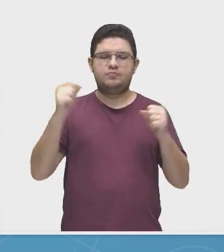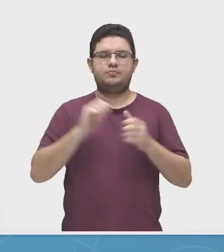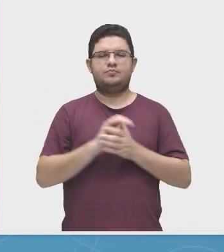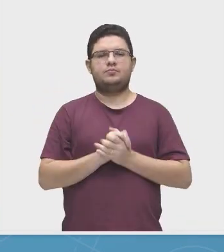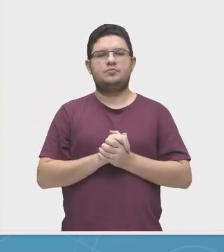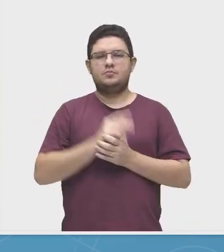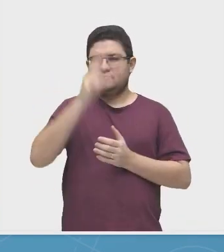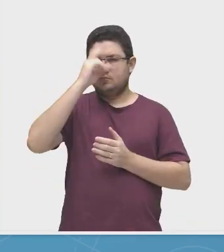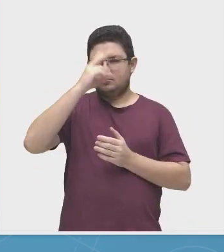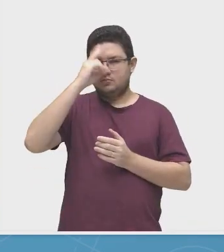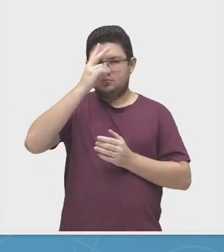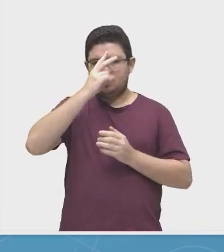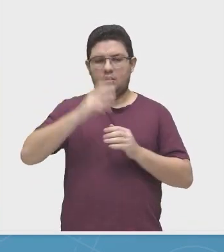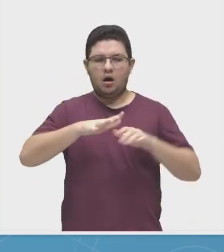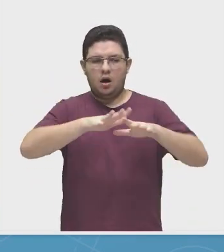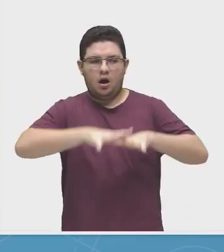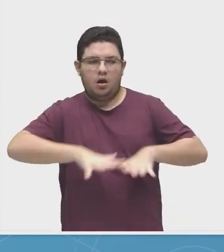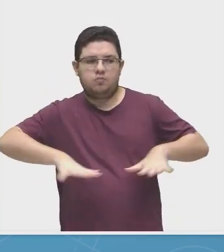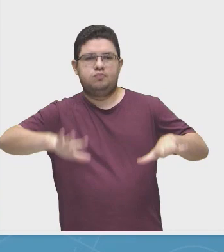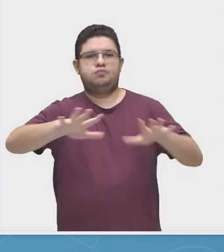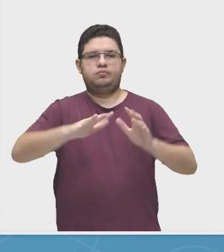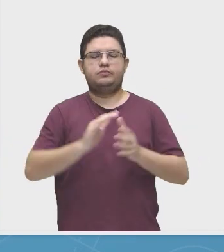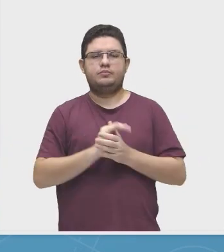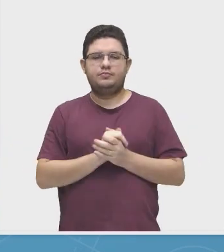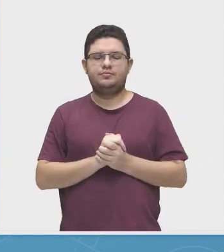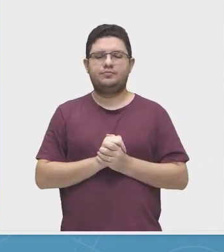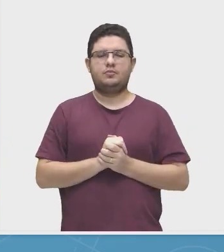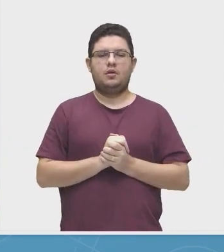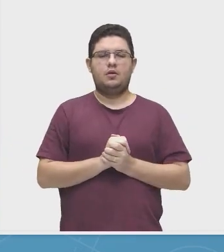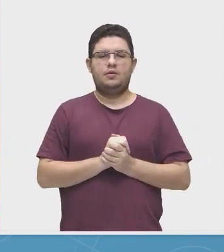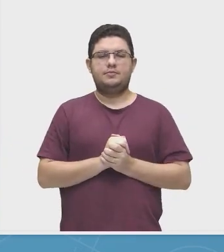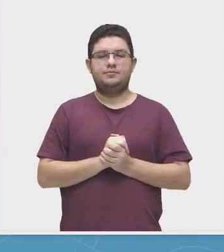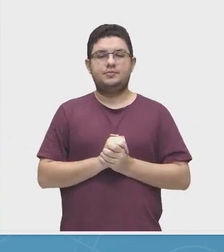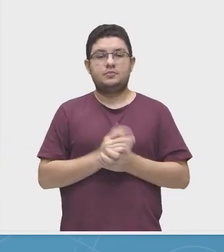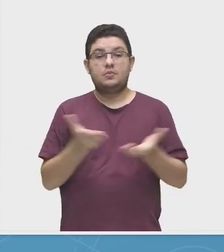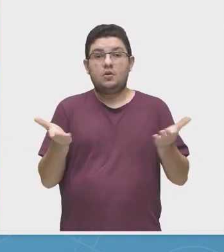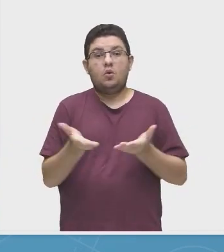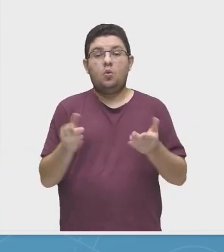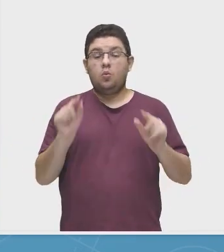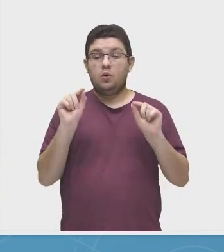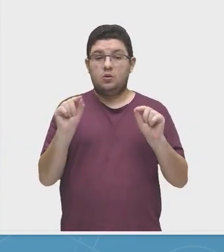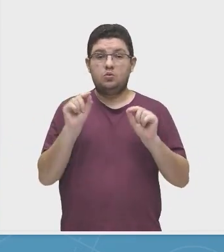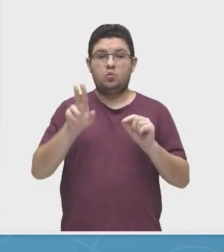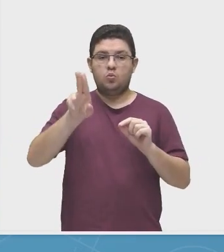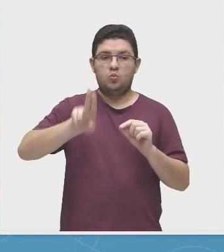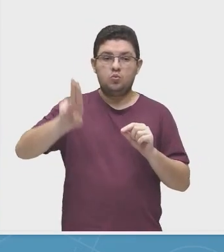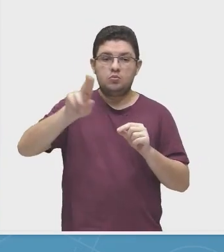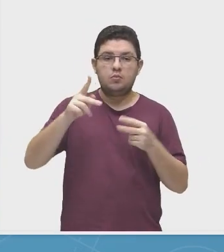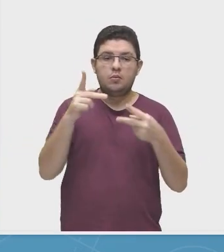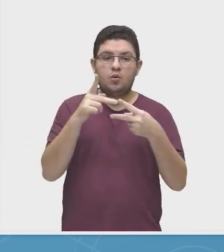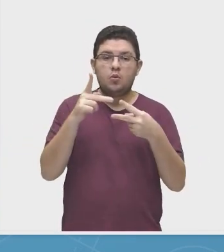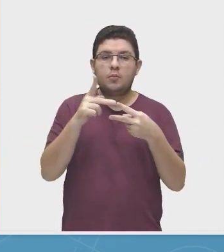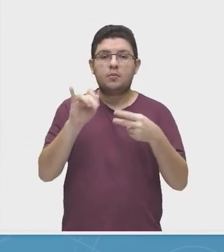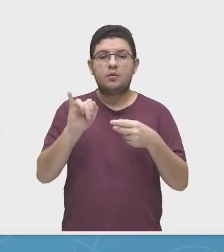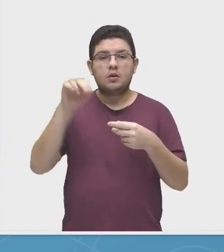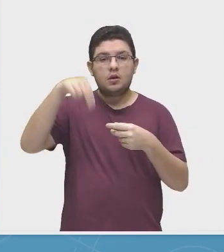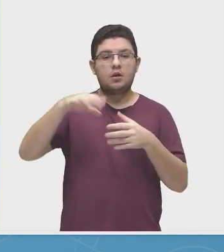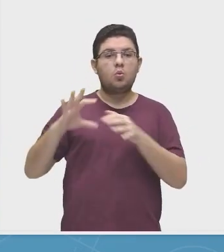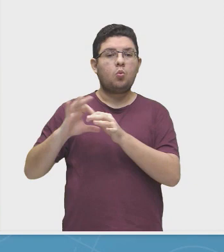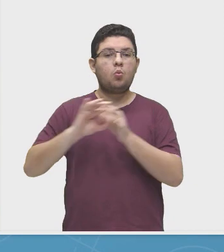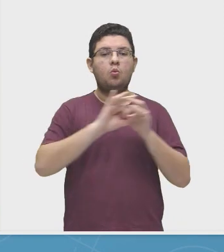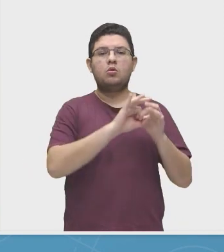quando a gente pensa em formato de pirâmide. Vamos ver algumas situações de uso agora da preposição in. Olha só, bem